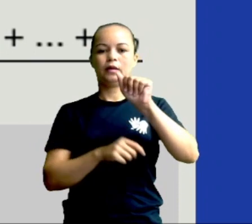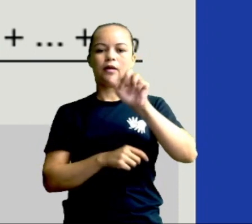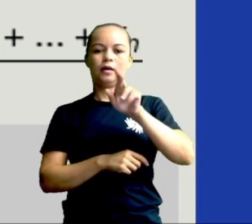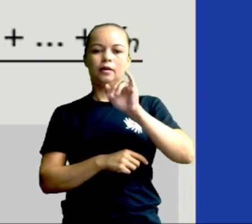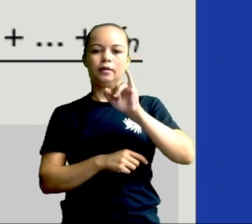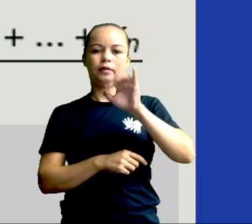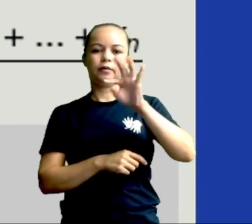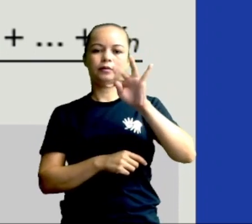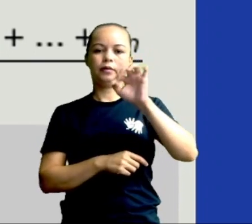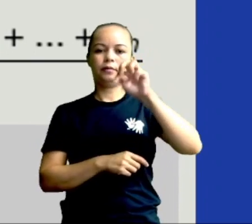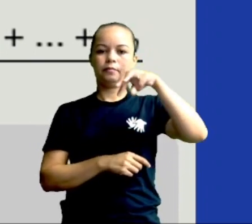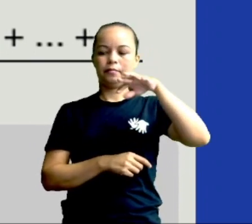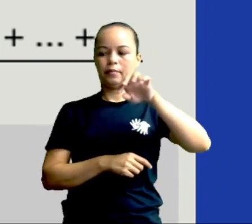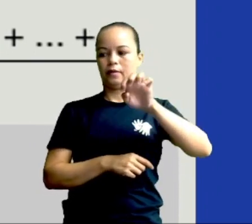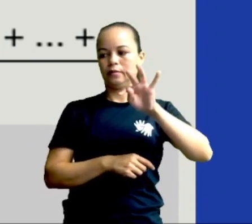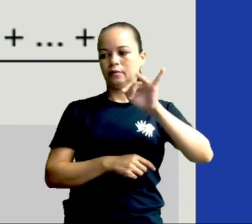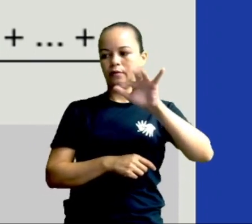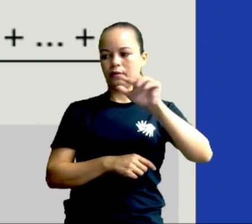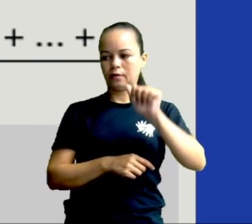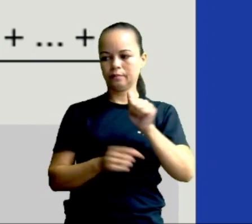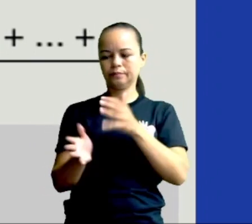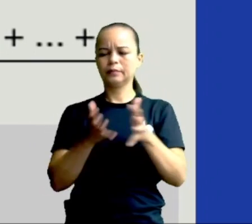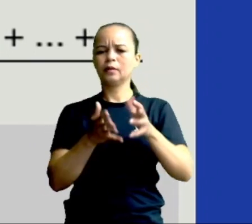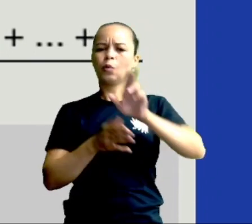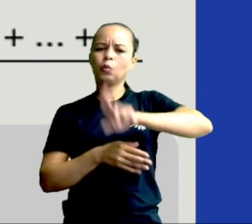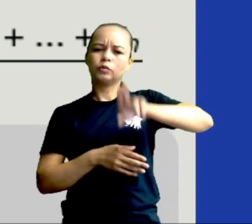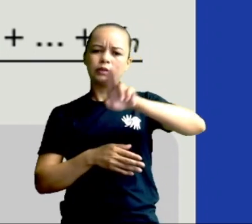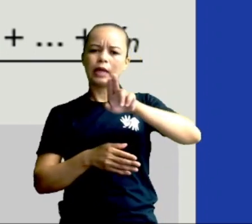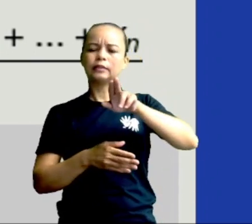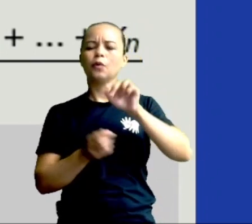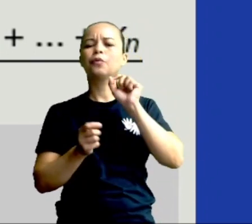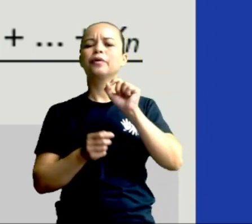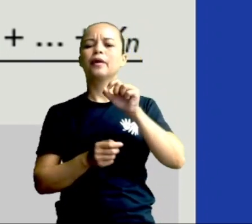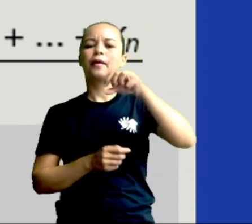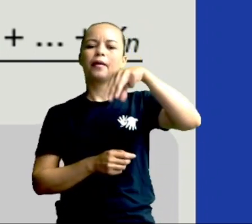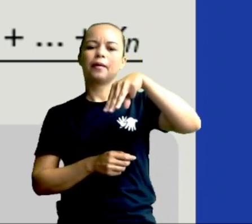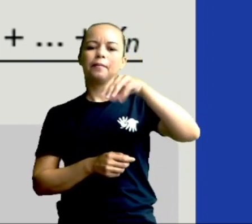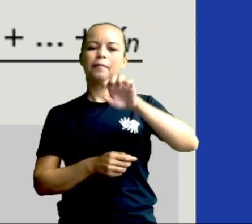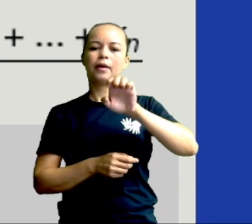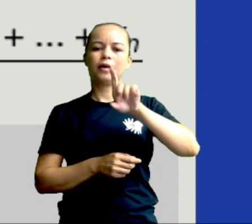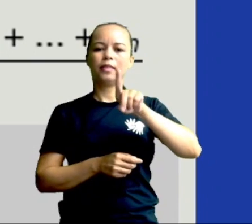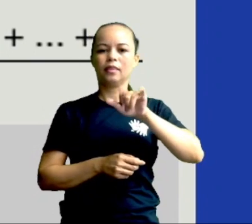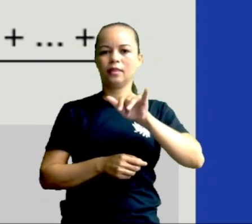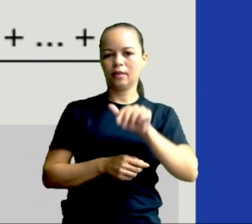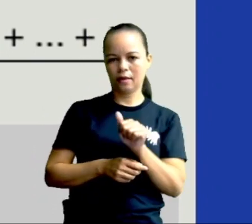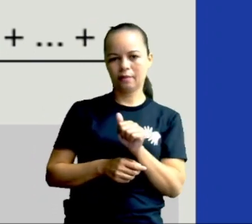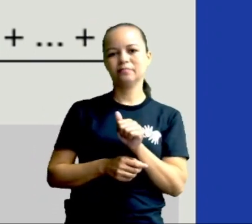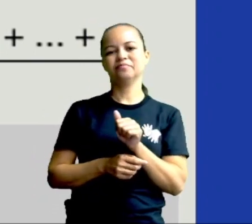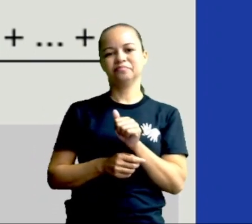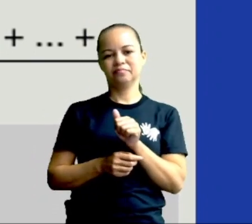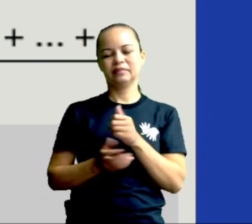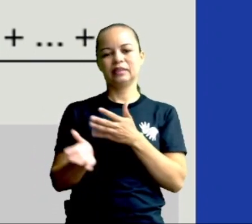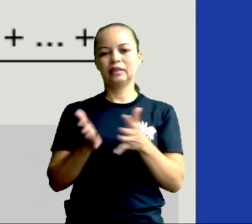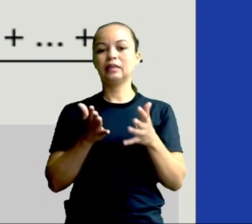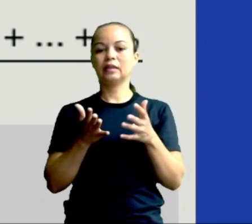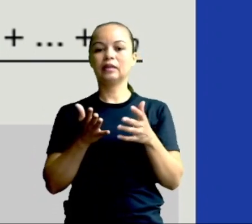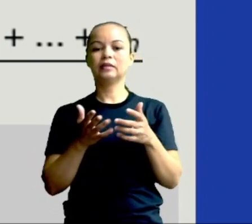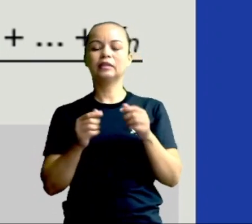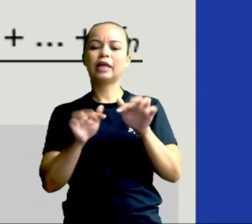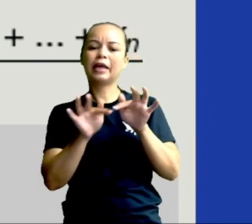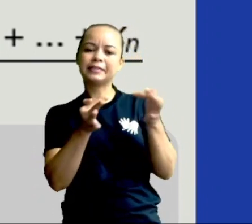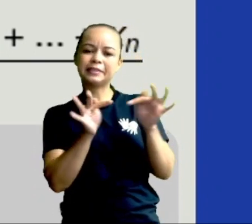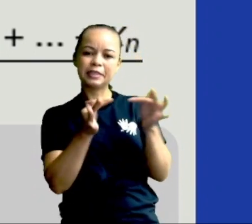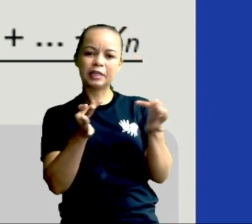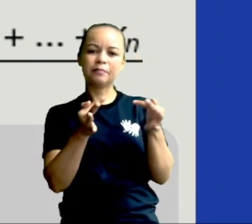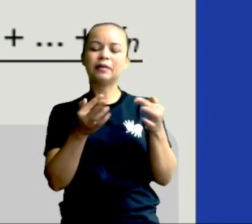mais utilizada é a média, tá? Existem vários tipos de média, mas as mais comuns são a média aritmética simples